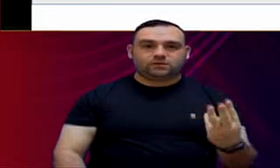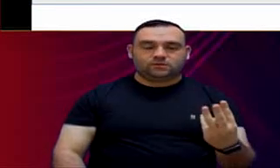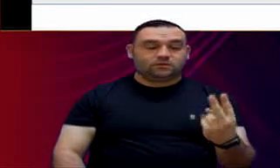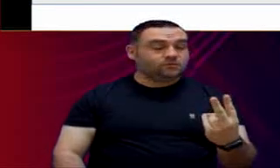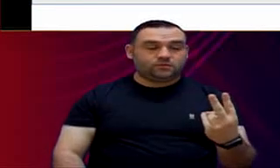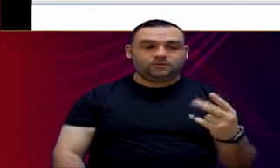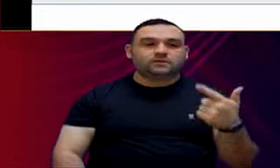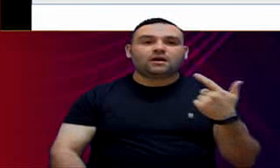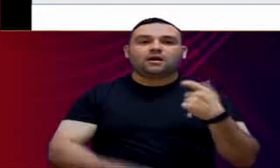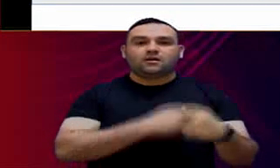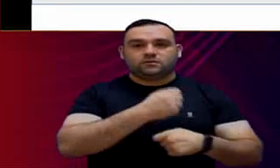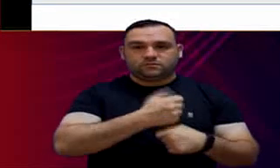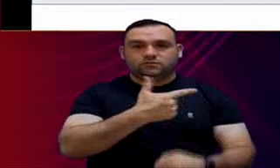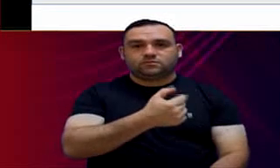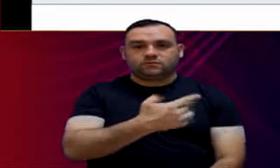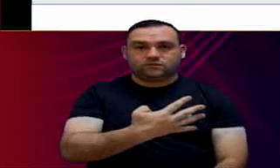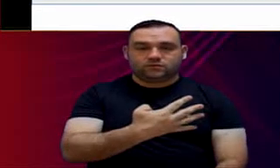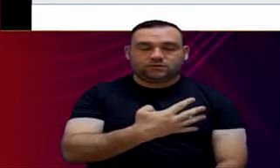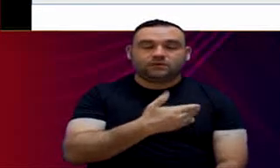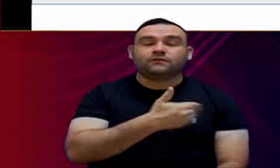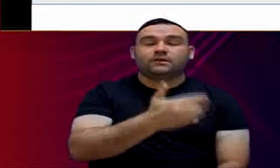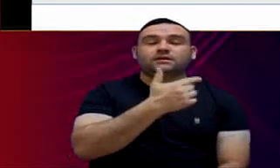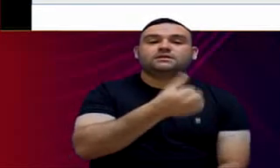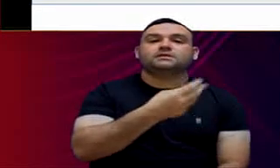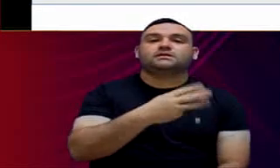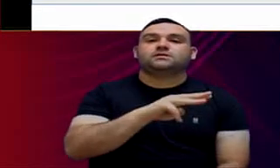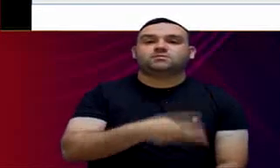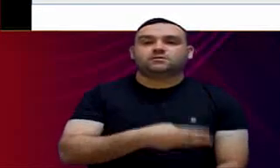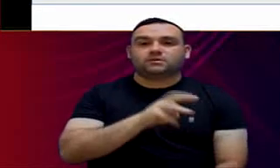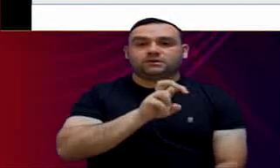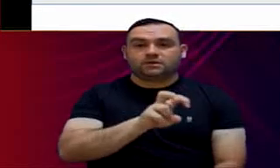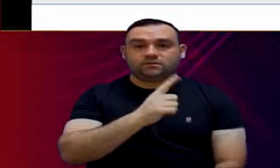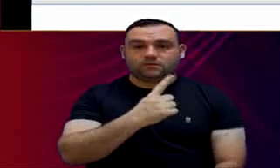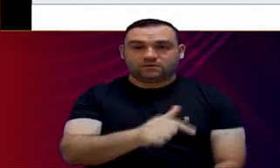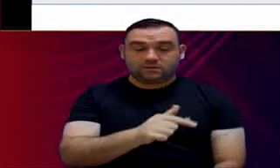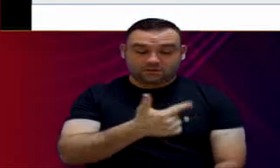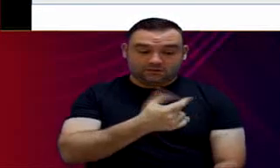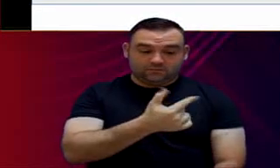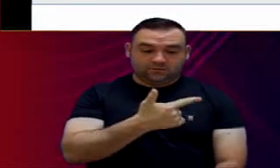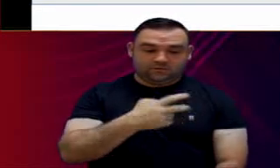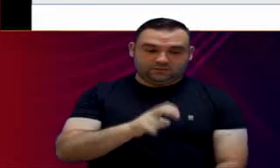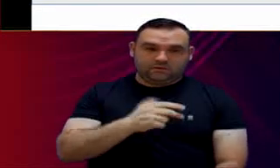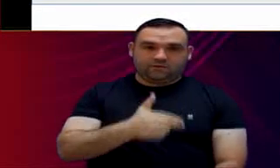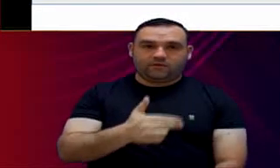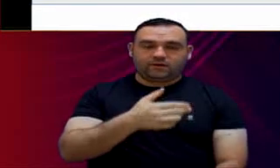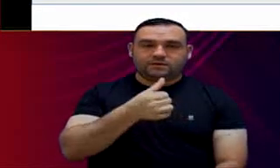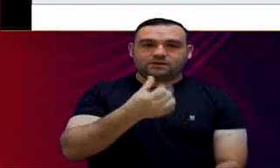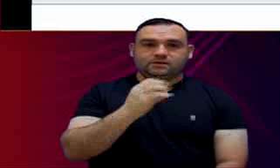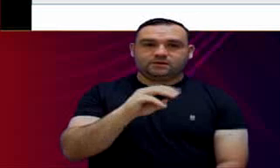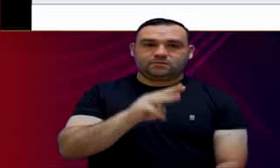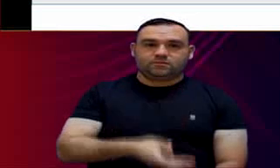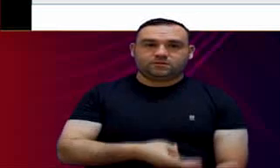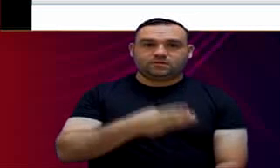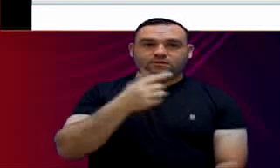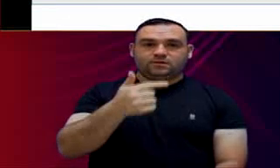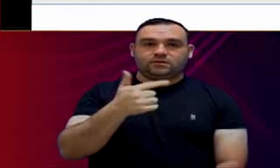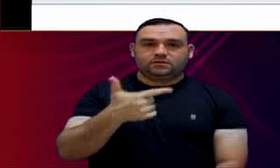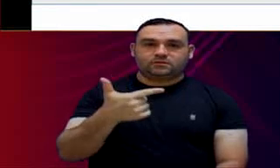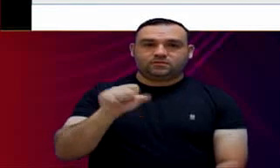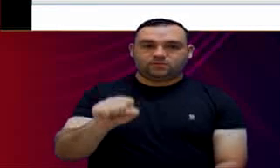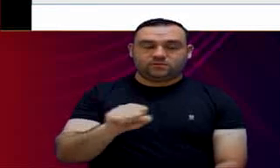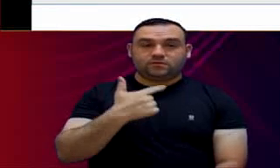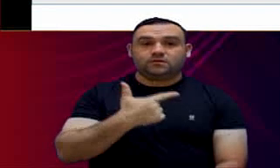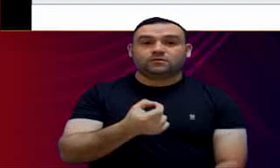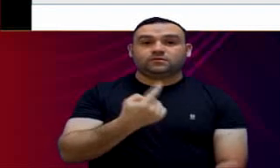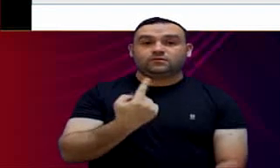em 2024 63 milhões 517 2025 60 milhões 728